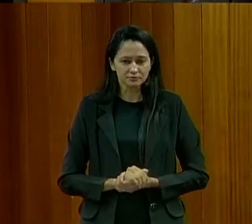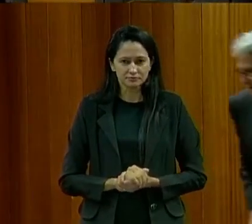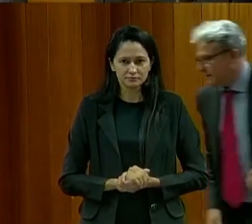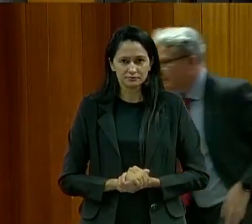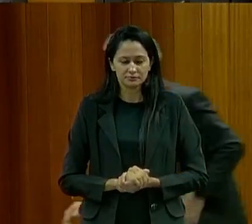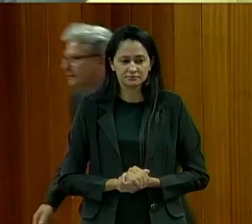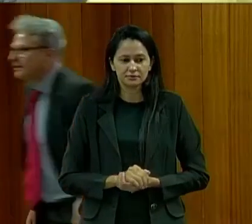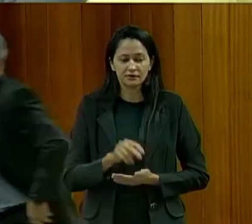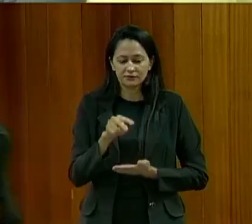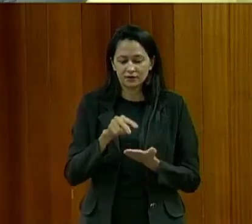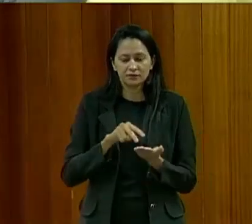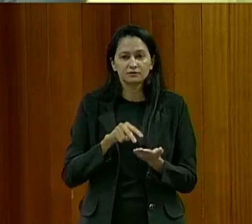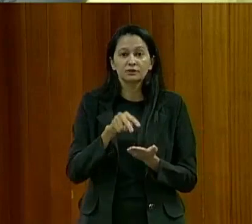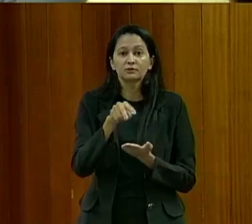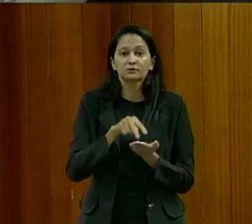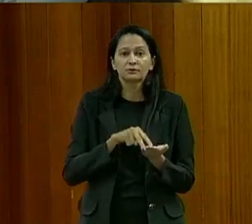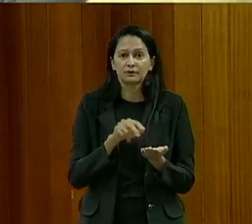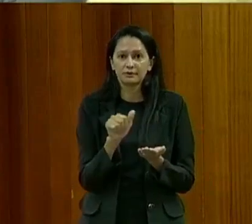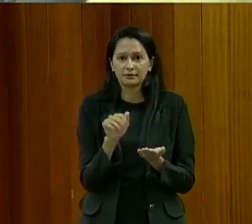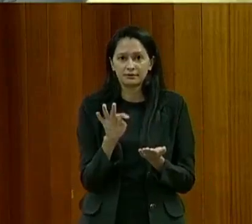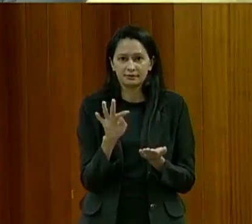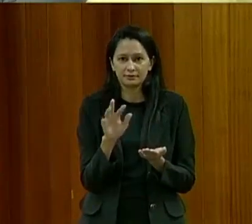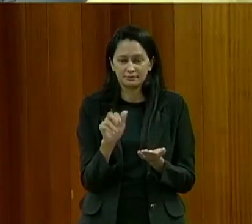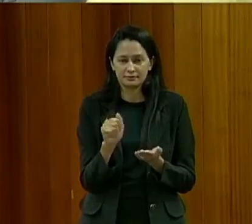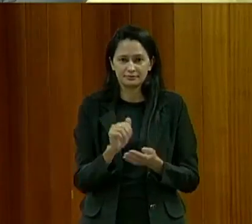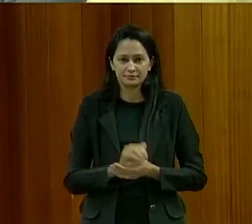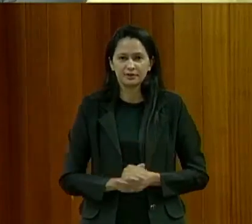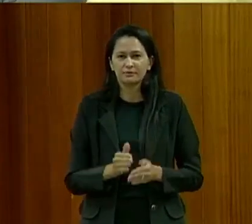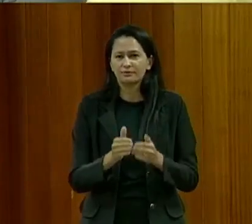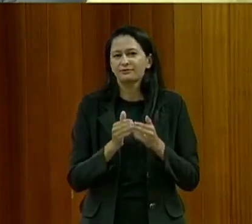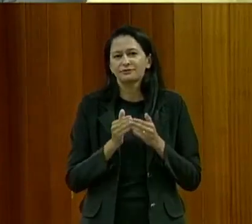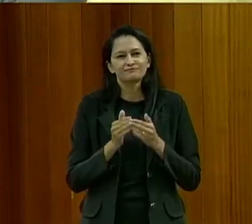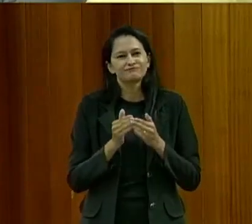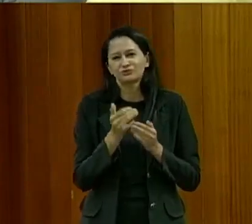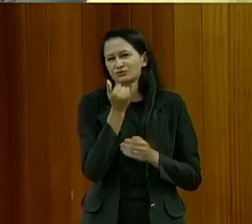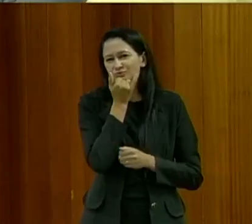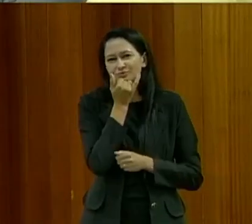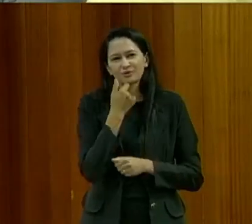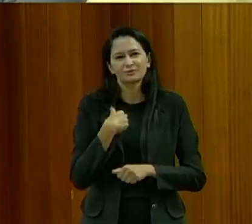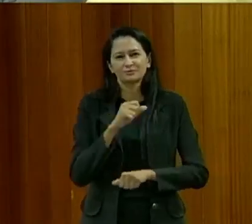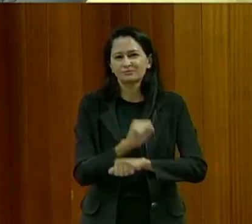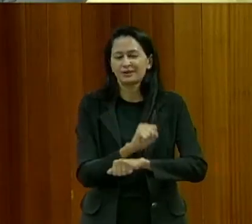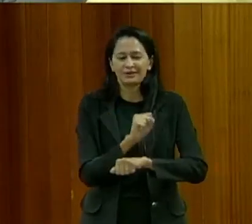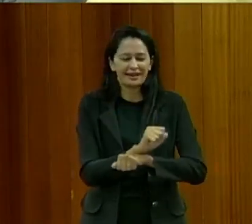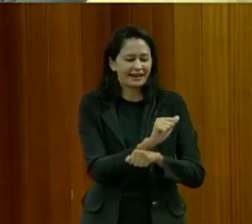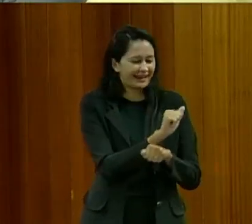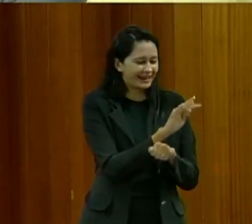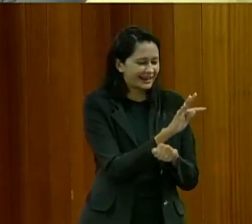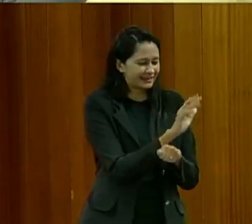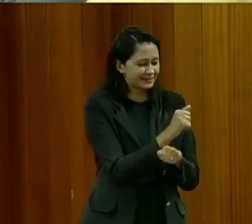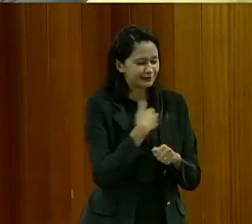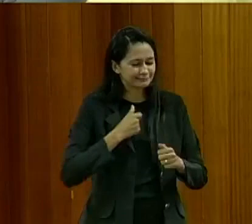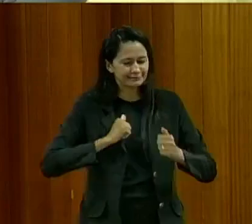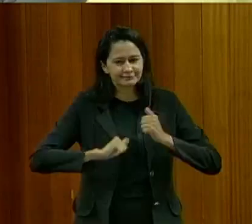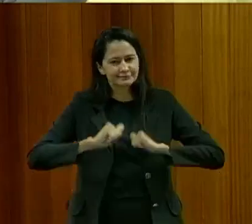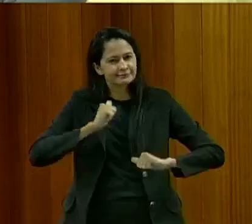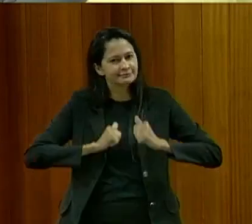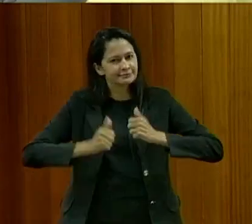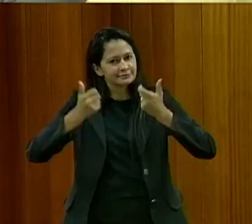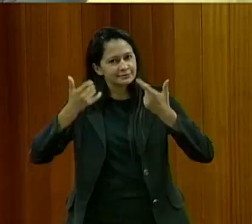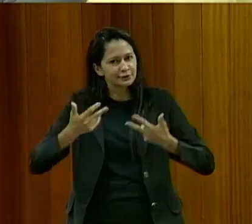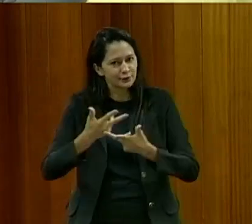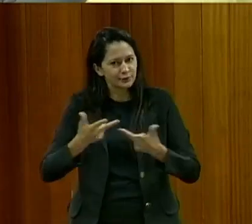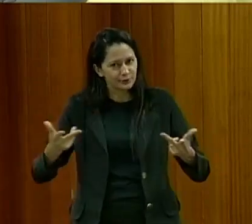De um vereador para ler a ata, senhores vereadores, eu não estou dando conta de esperar nem de ler a ata para falar aqui o que eu quero falar.